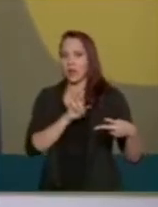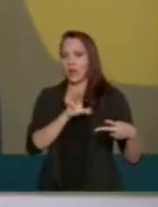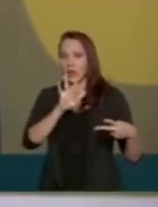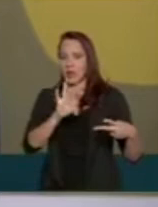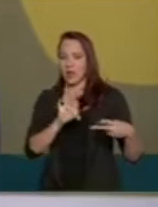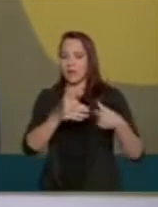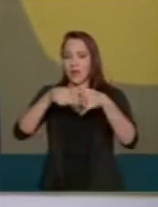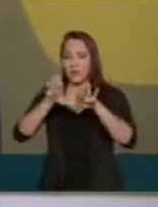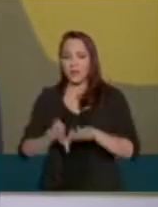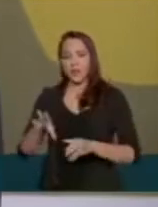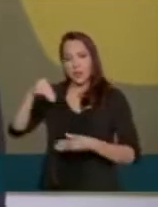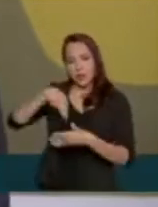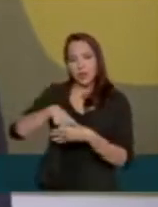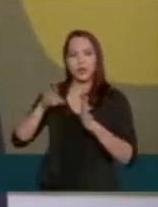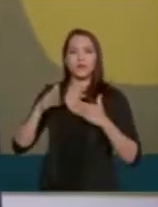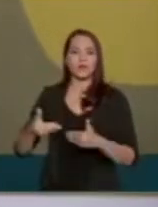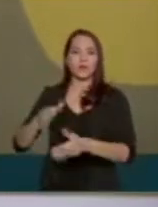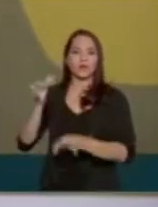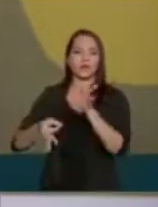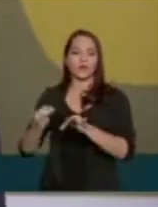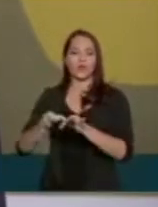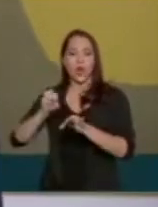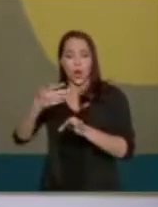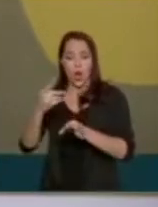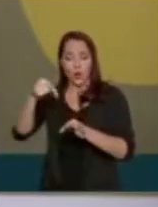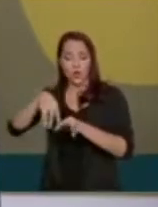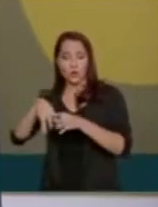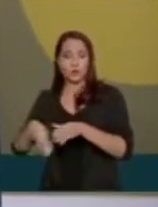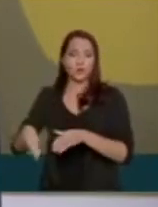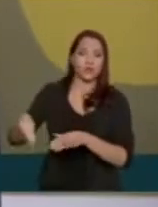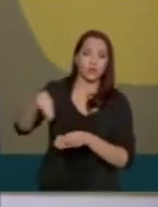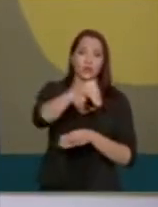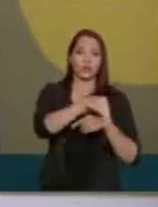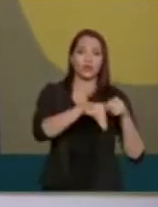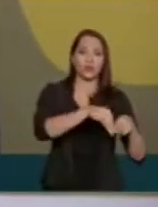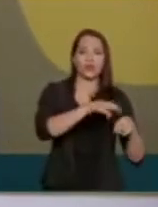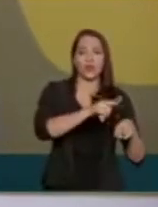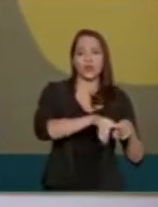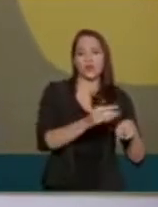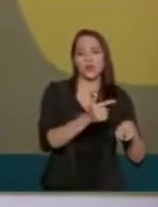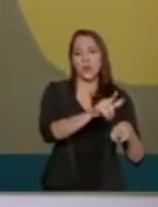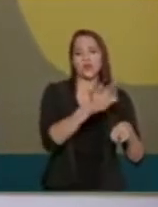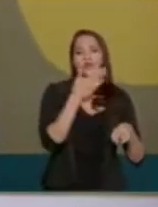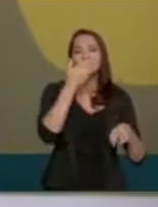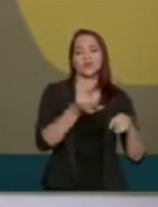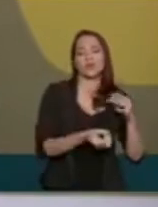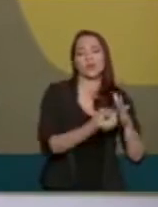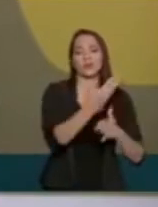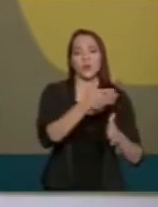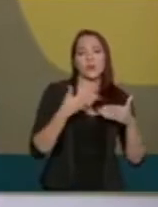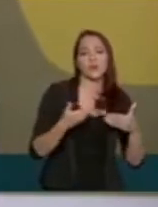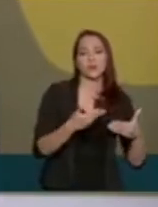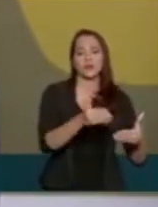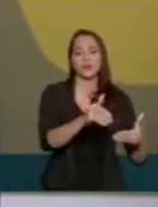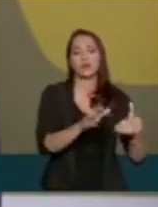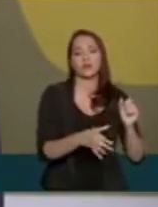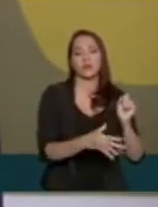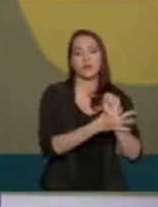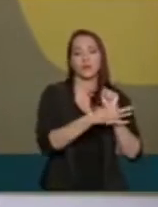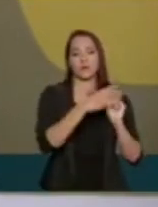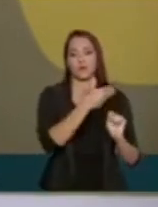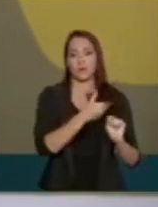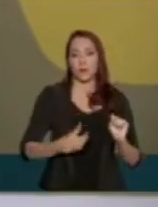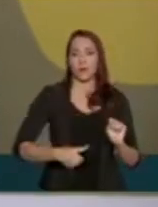no Ministério da Justiça ou seja transferido numa eventual recriação do Ministério da Segurança Pública. O segundo,